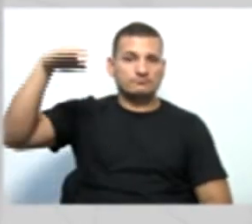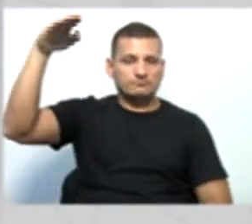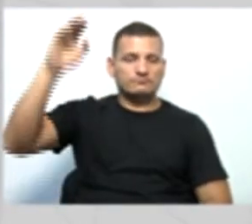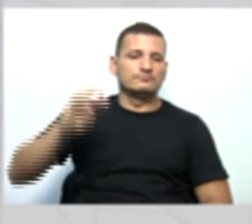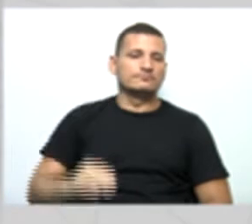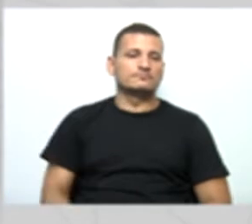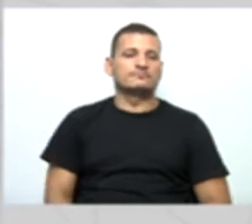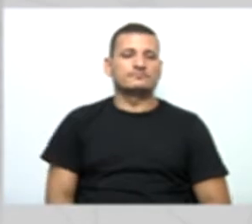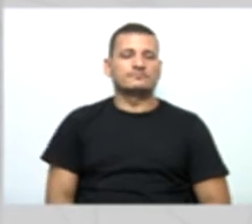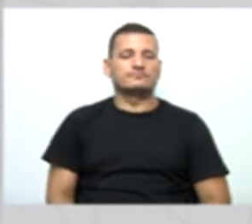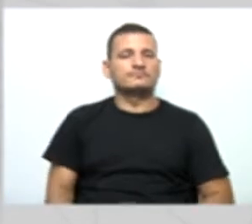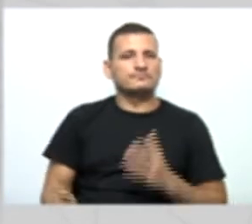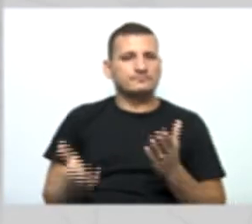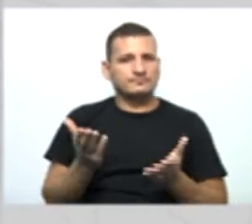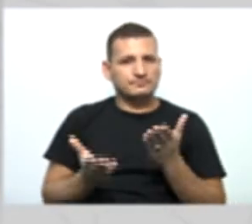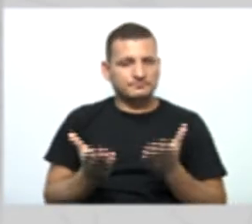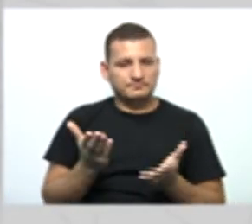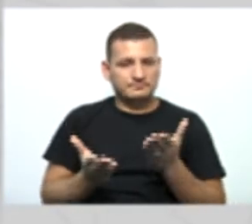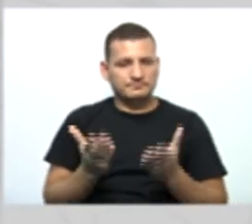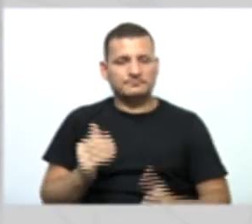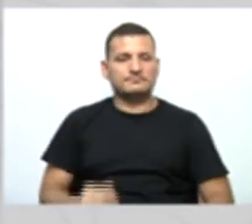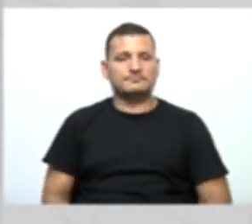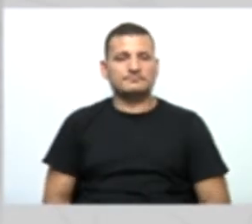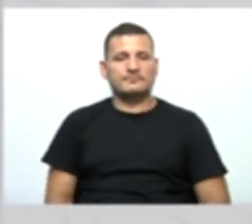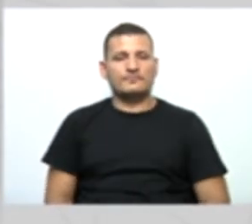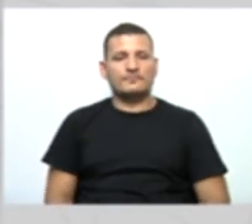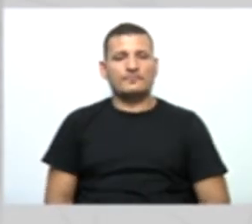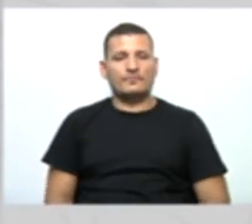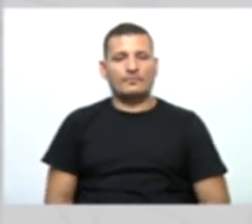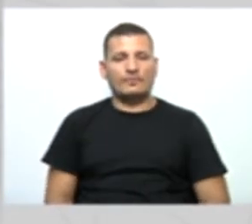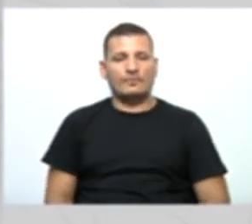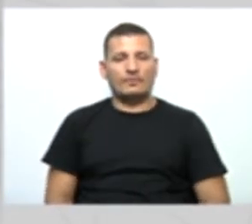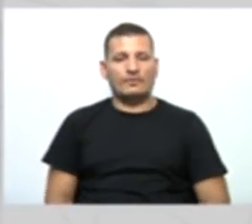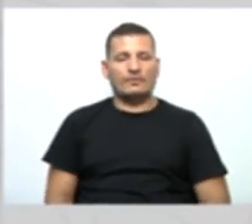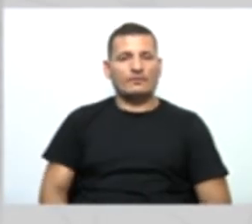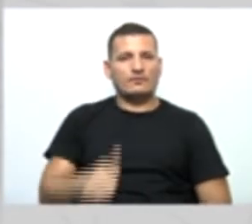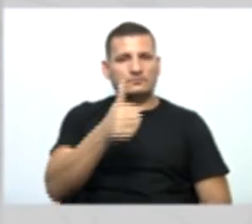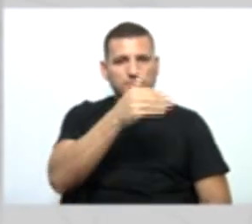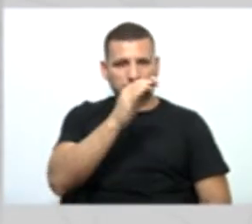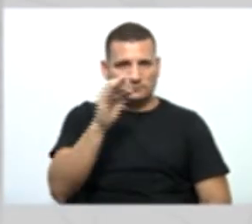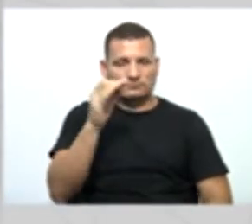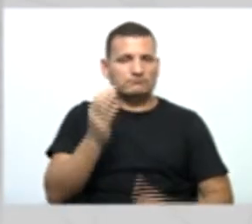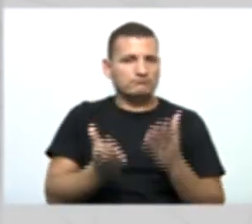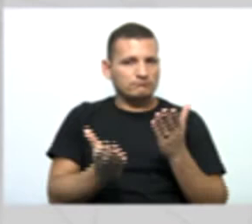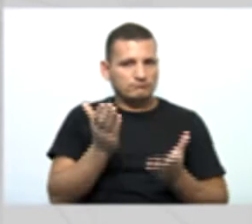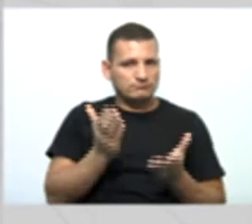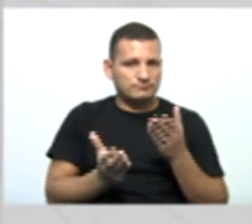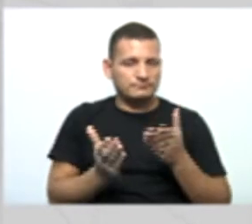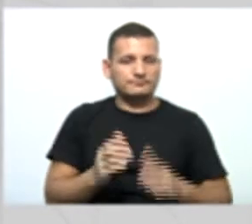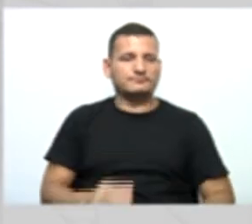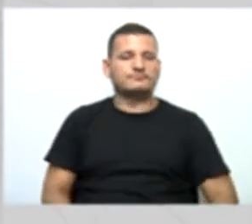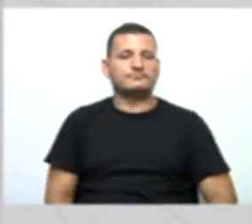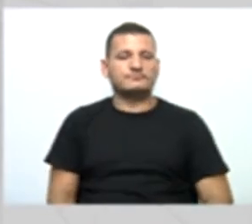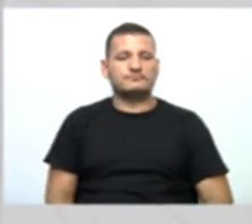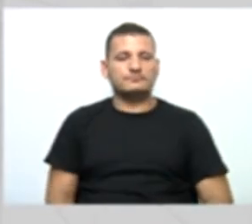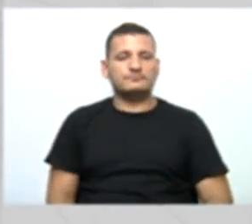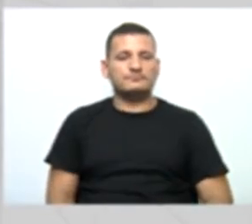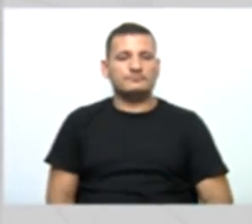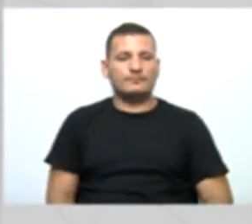altura. E o peso, vamos dizer que o Alan pesa 100 quilos. O Alan pesa 100